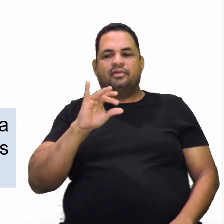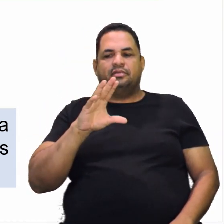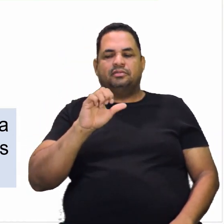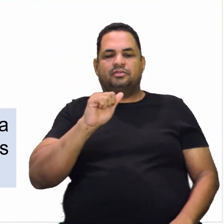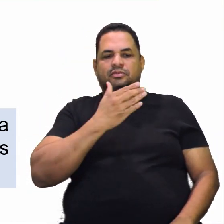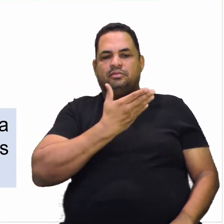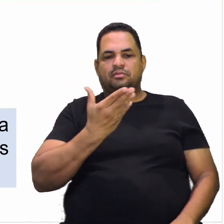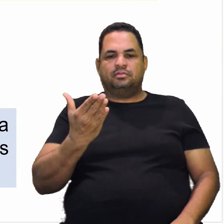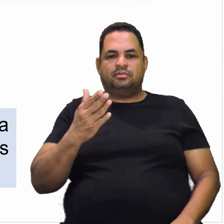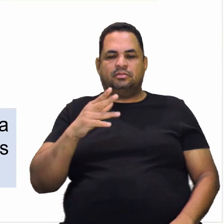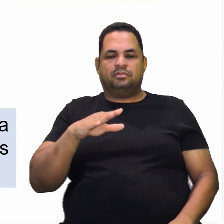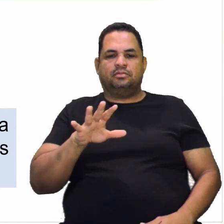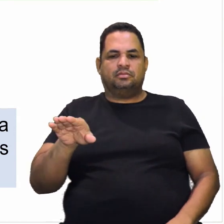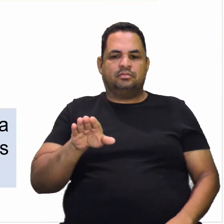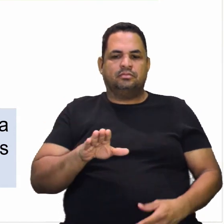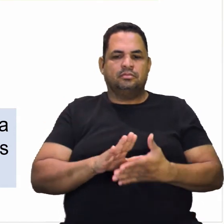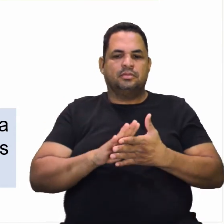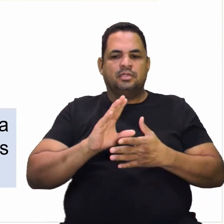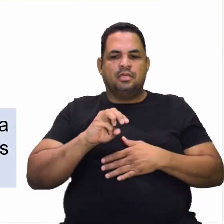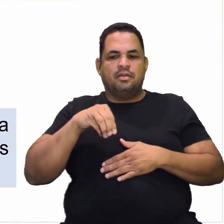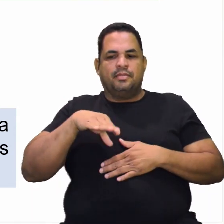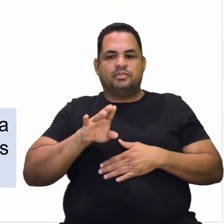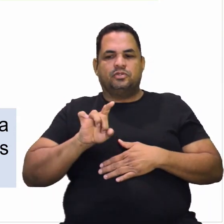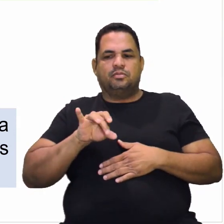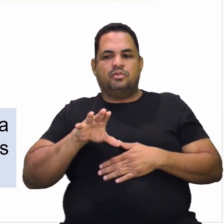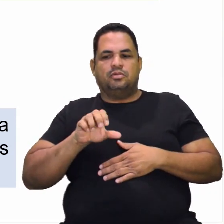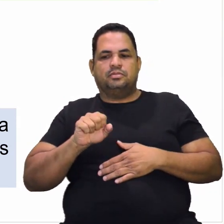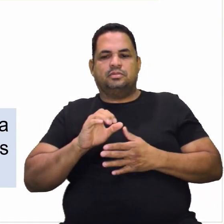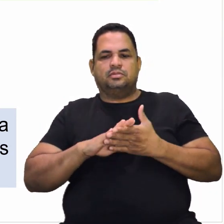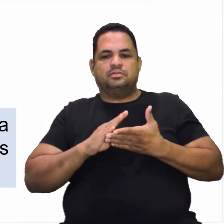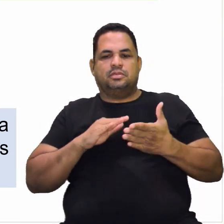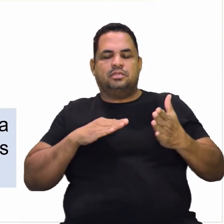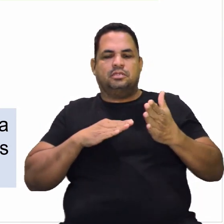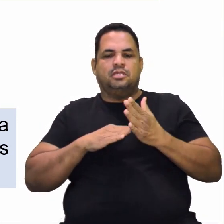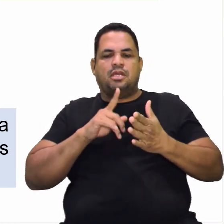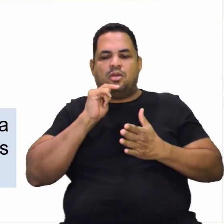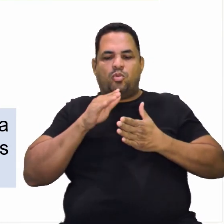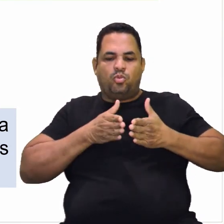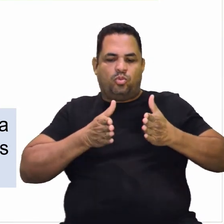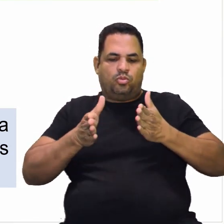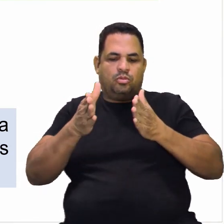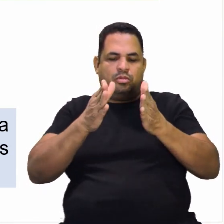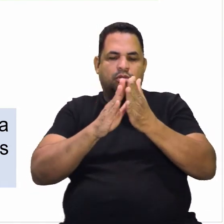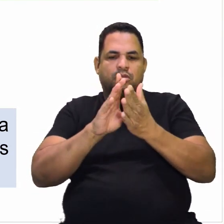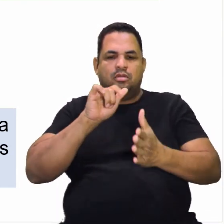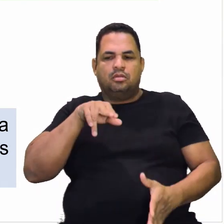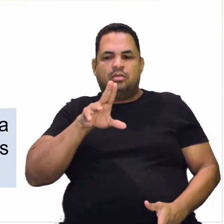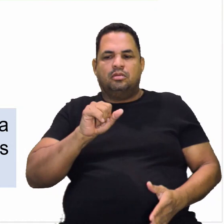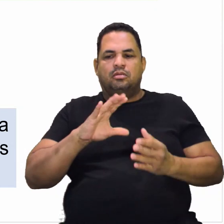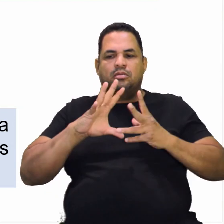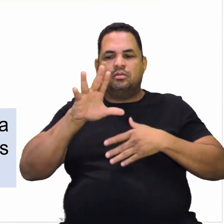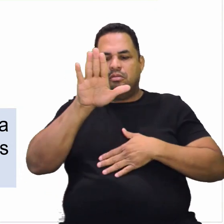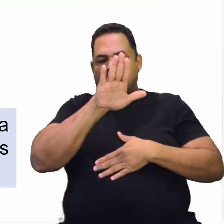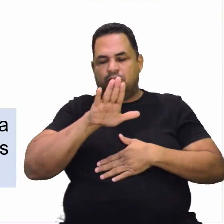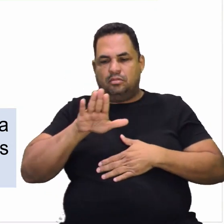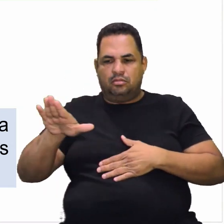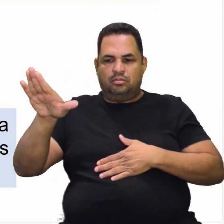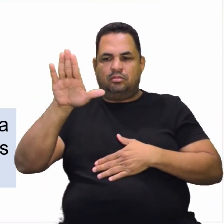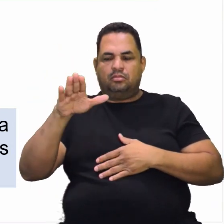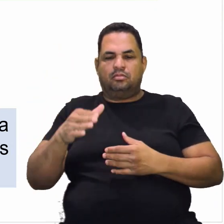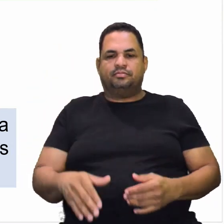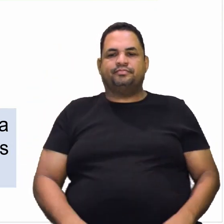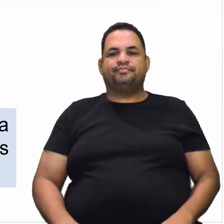Fértil que ele vai pegar ali da Mesopotâmia até o rio Nilo, pois é, aquela região toda ali passa pelo